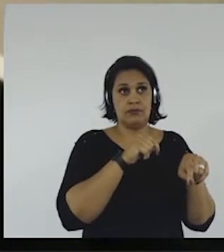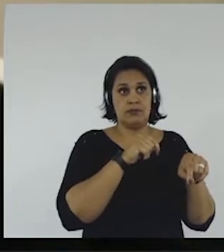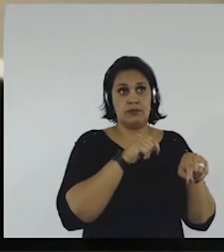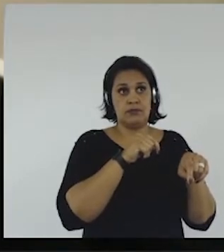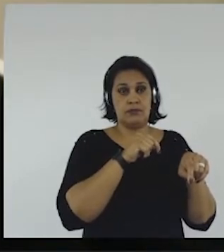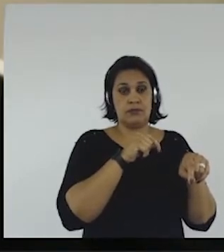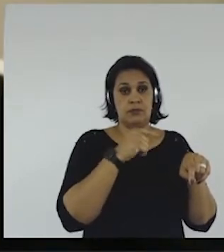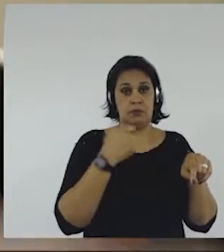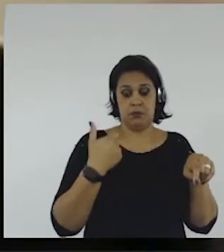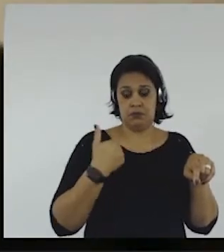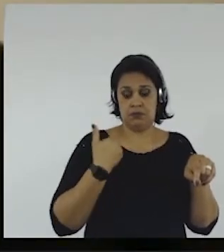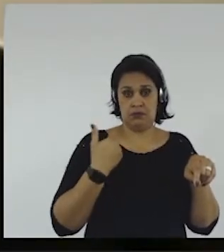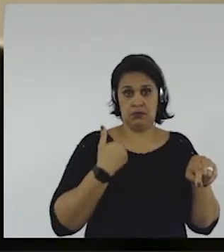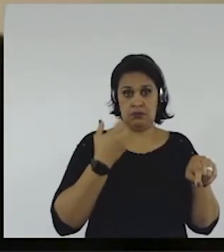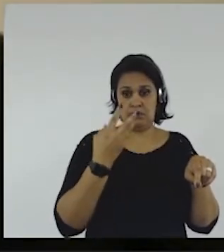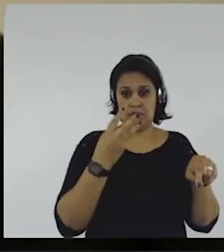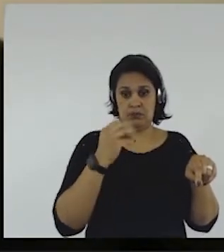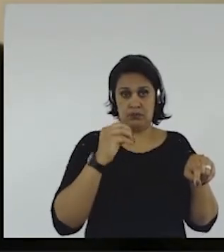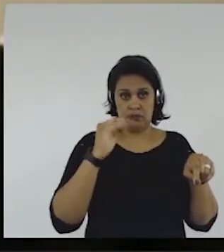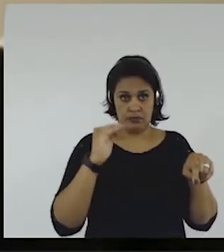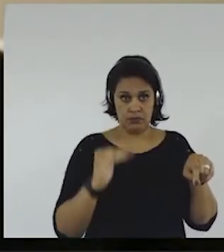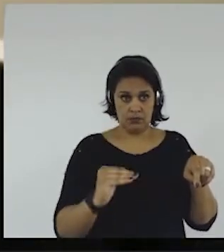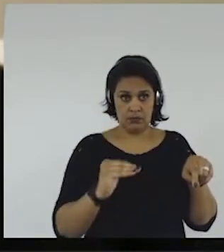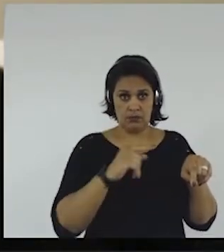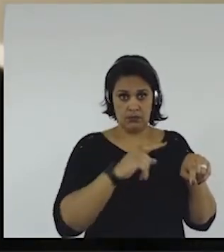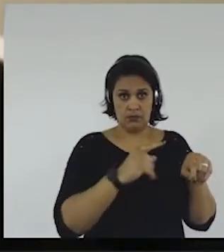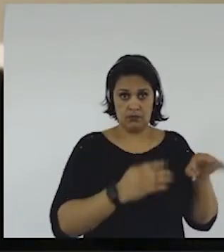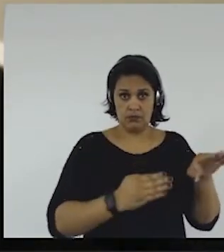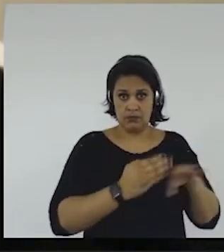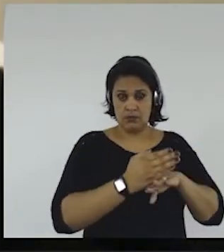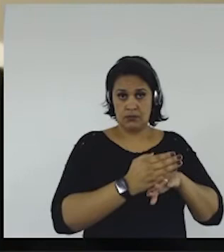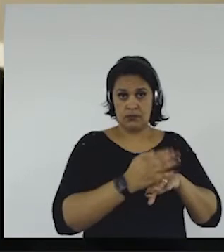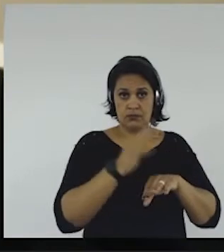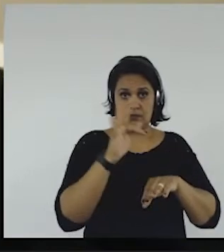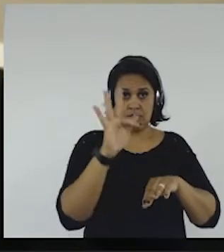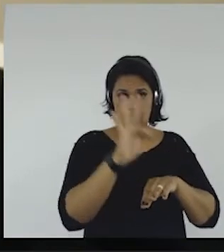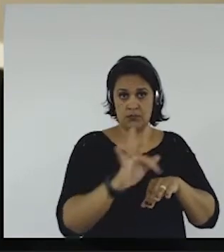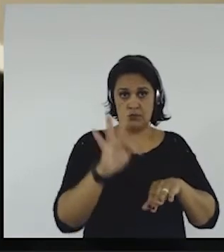titularidade simplesmente na Faculdade Nacional de Direito.